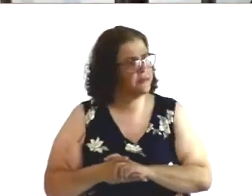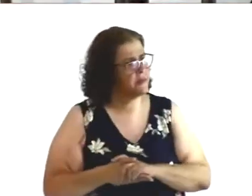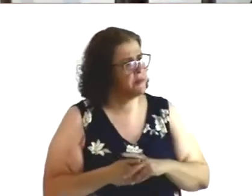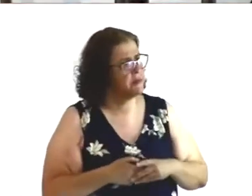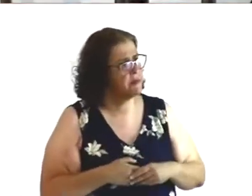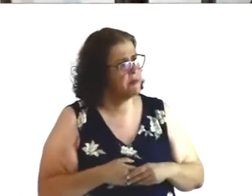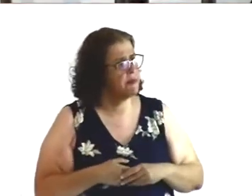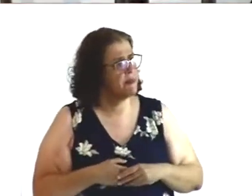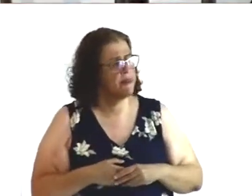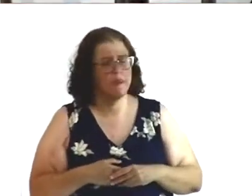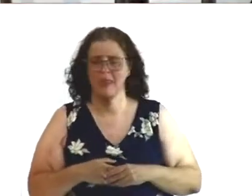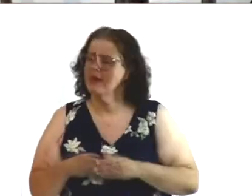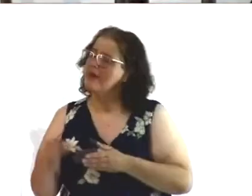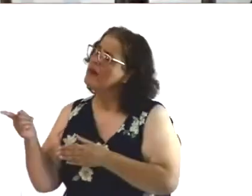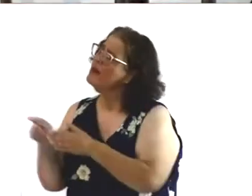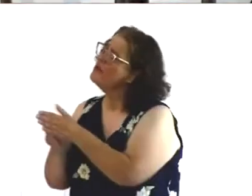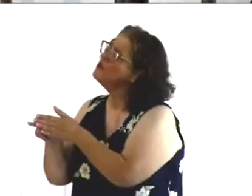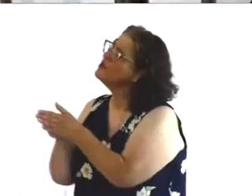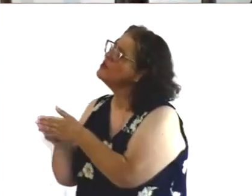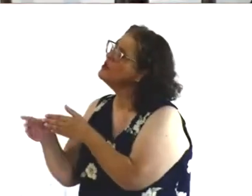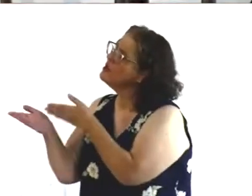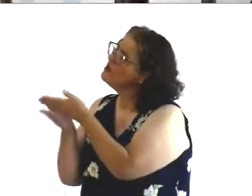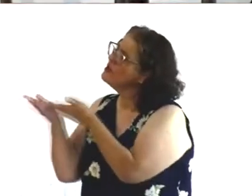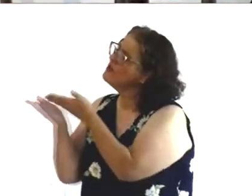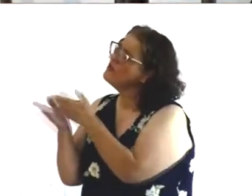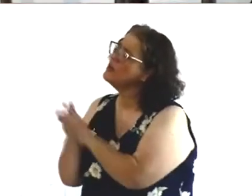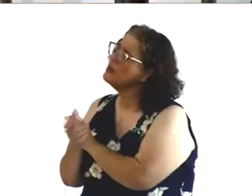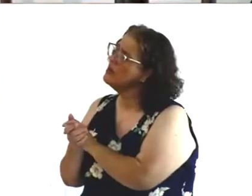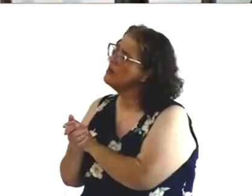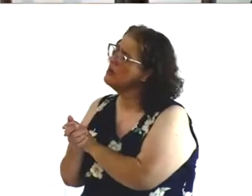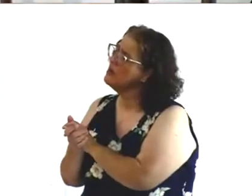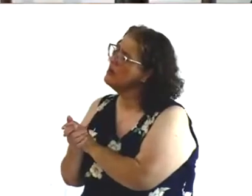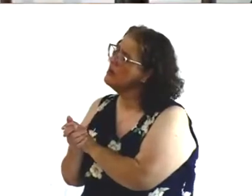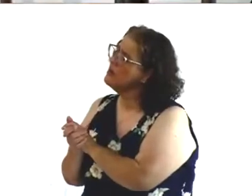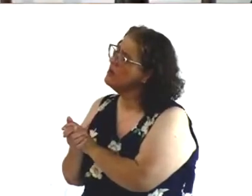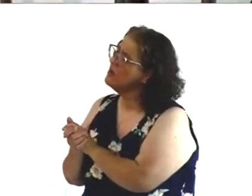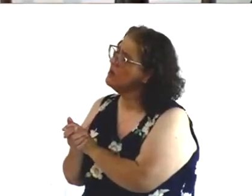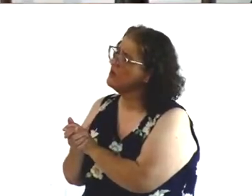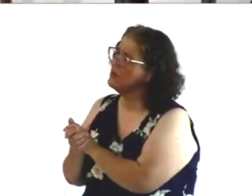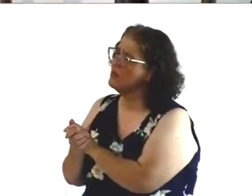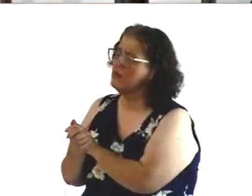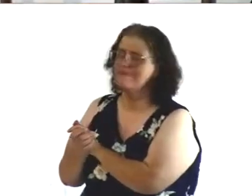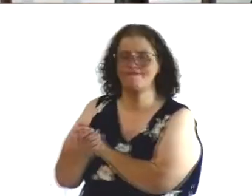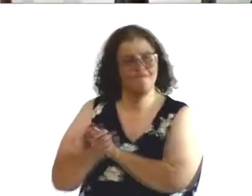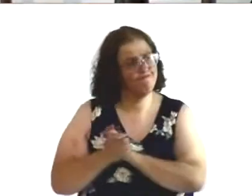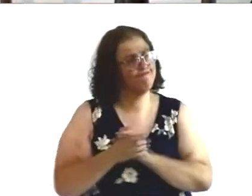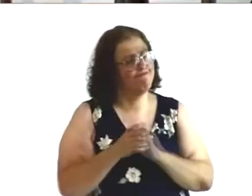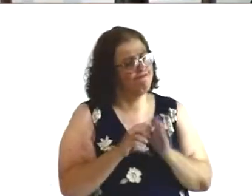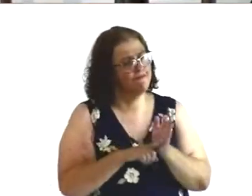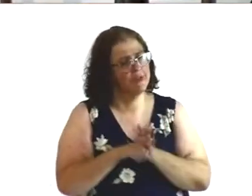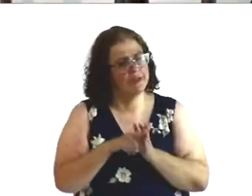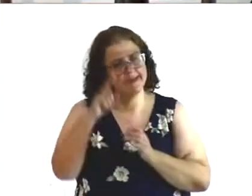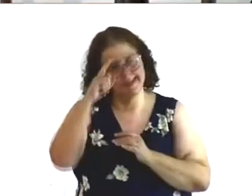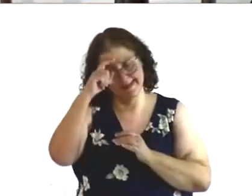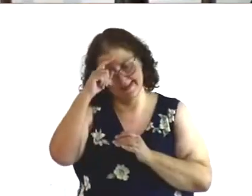A quem vocês servirão? E eles dizem, barbaridade, que pergunta difícil. Porque Josué tinha dito, porque eu e minha